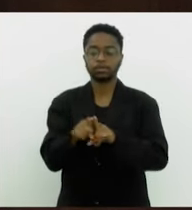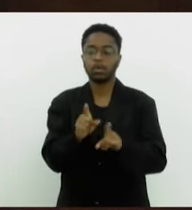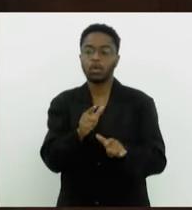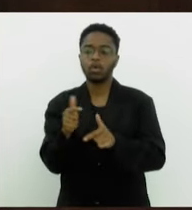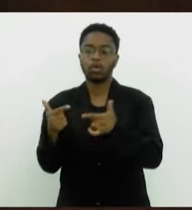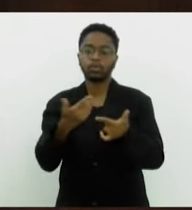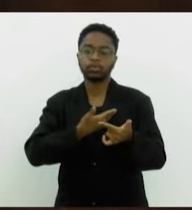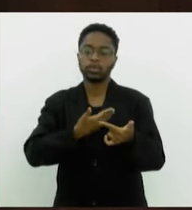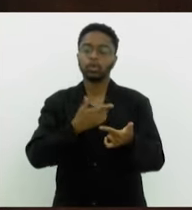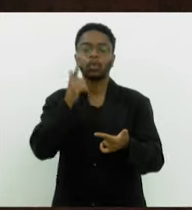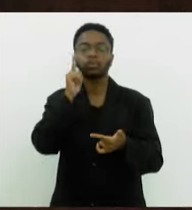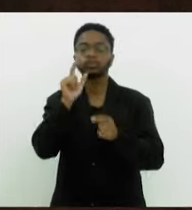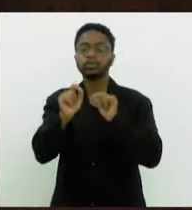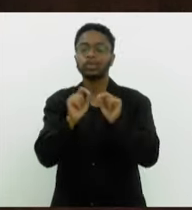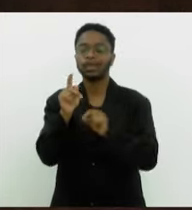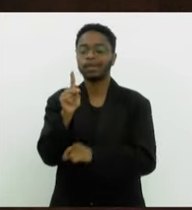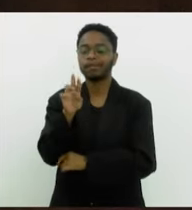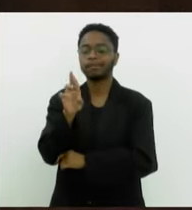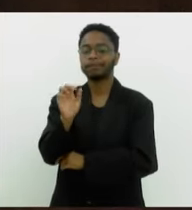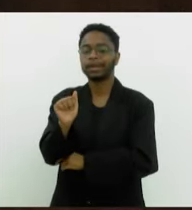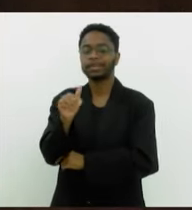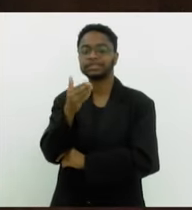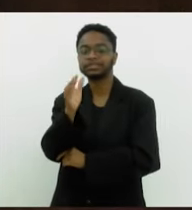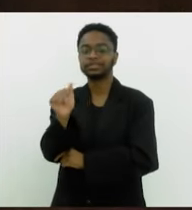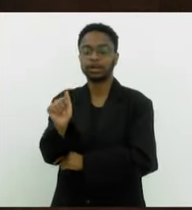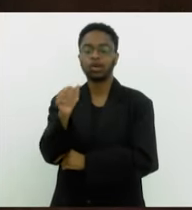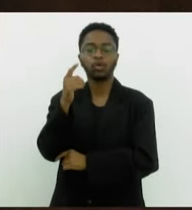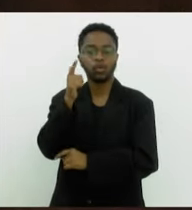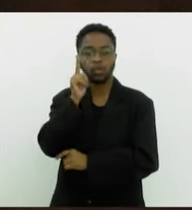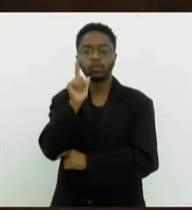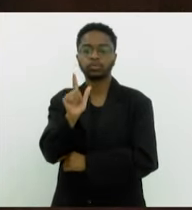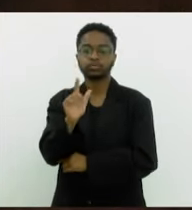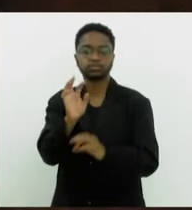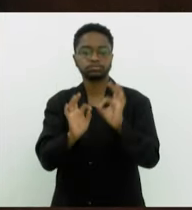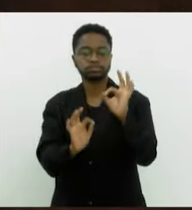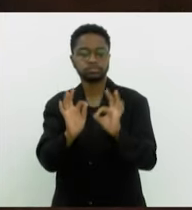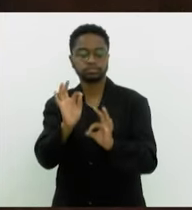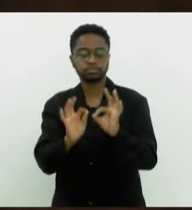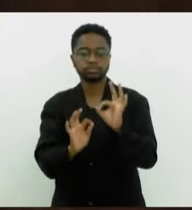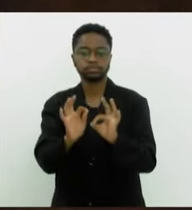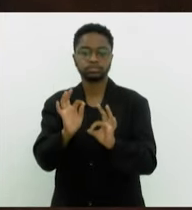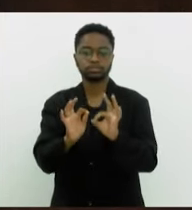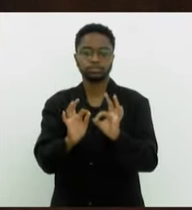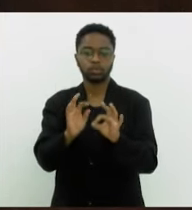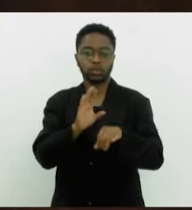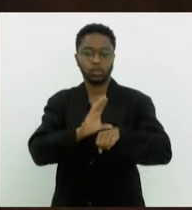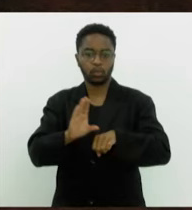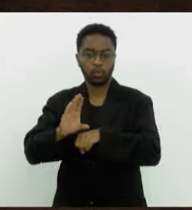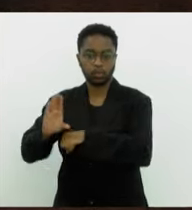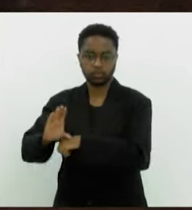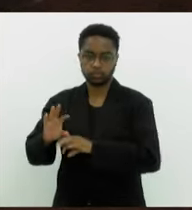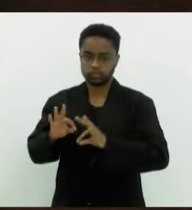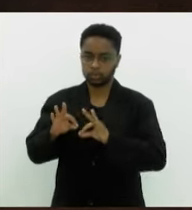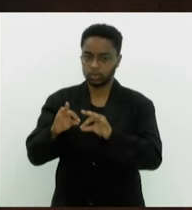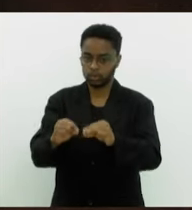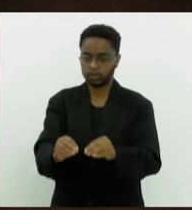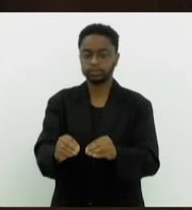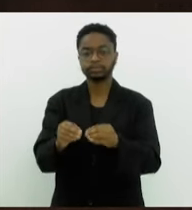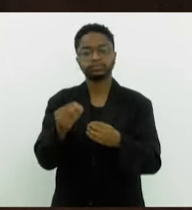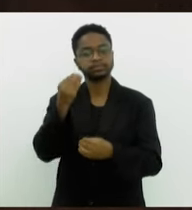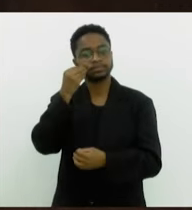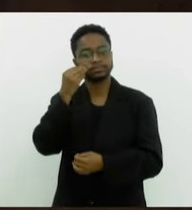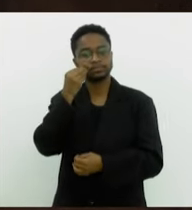que os praças conseguissem regularizar todos os seus cursos para poder ter a